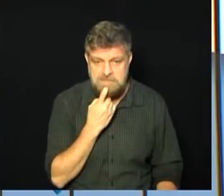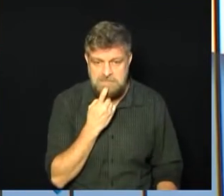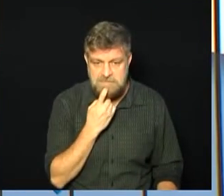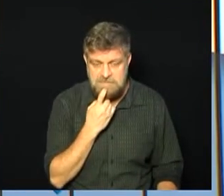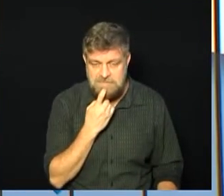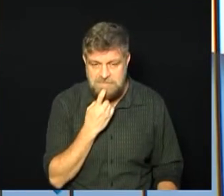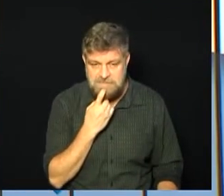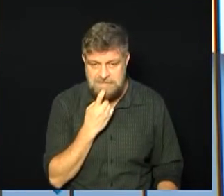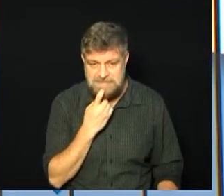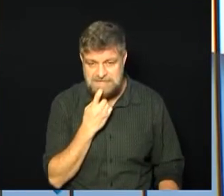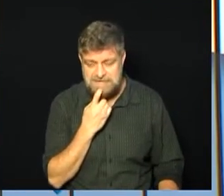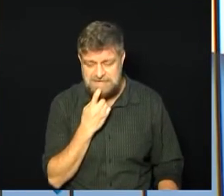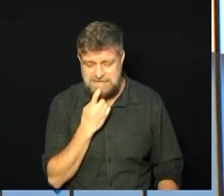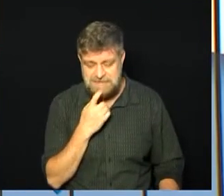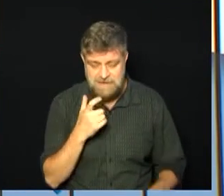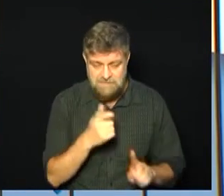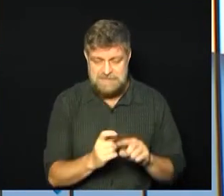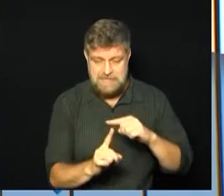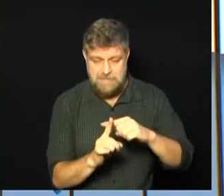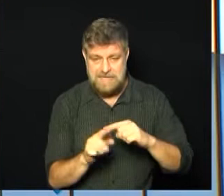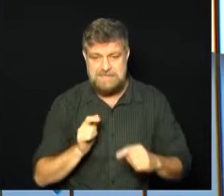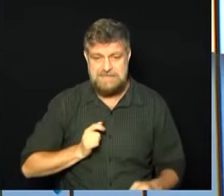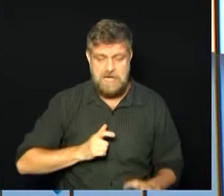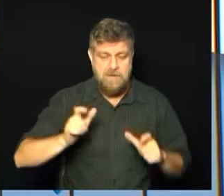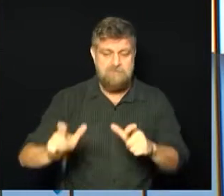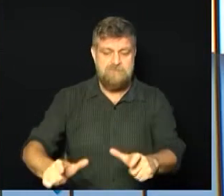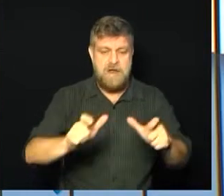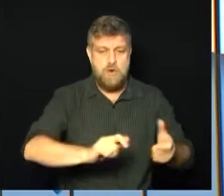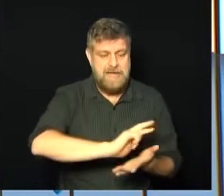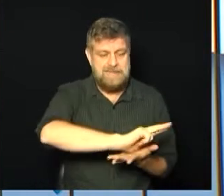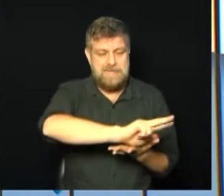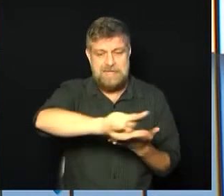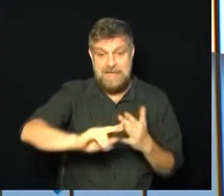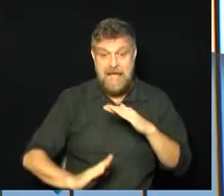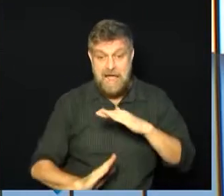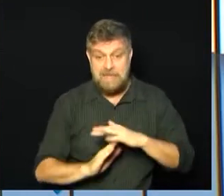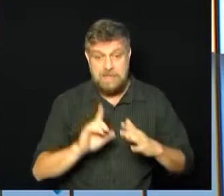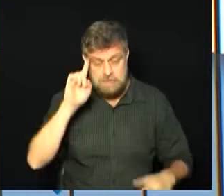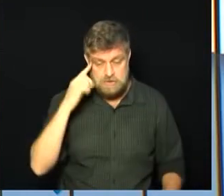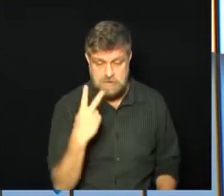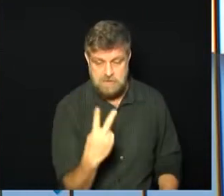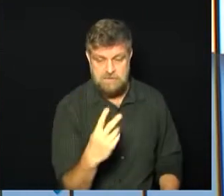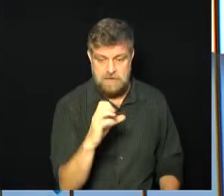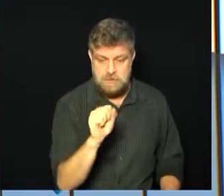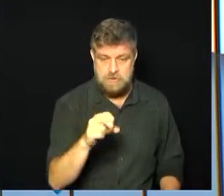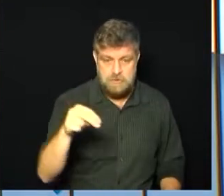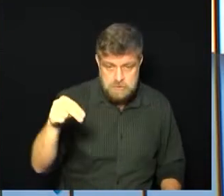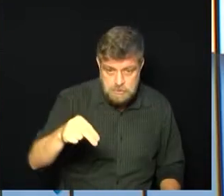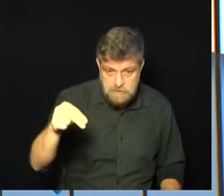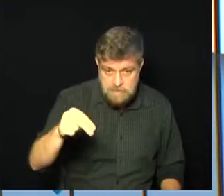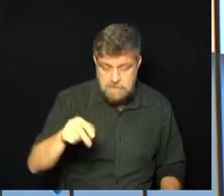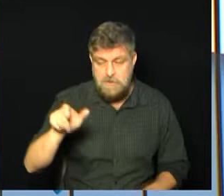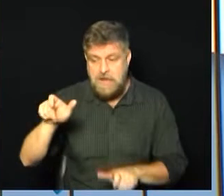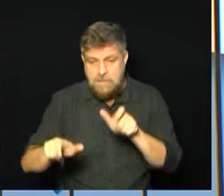Mais Campinas. A gente tem vários locais até o dia 28 de novembro, que agora as